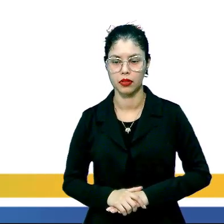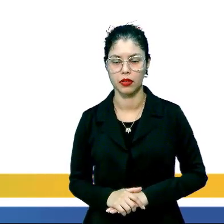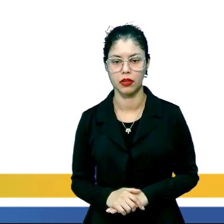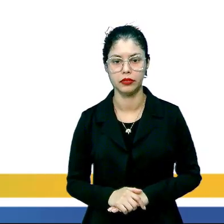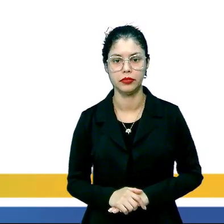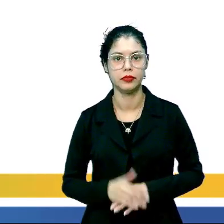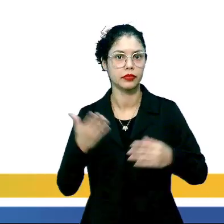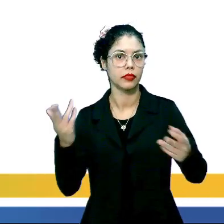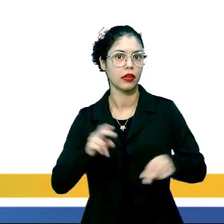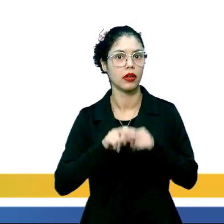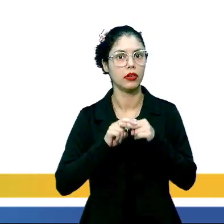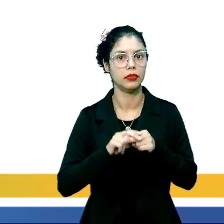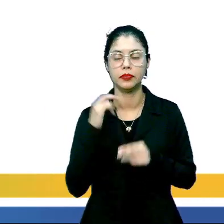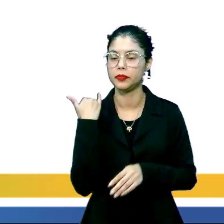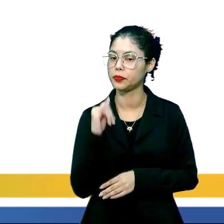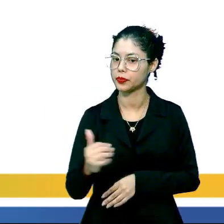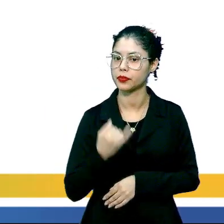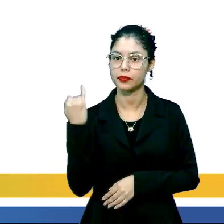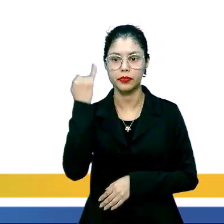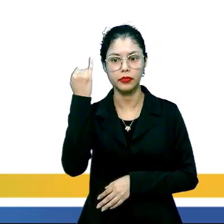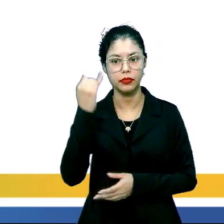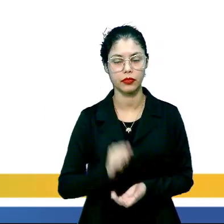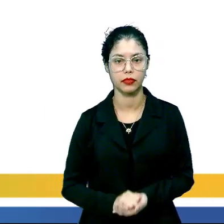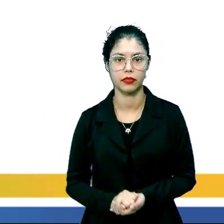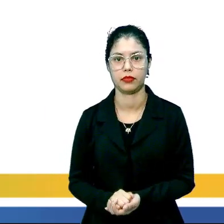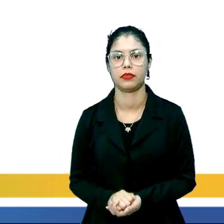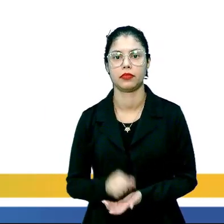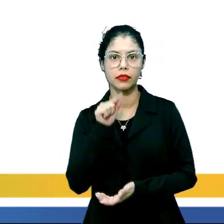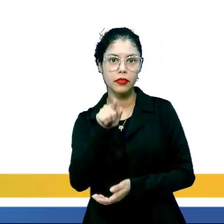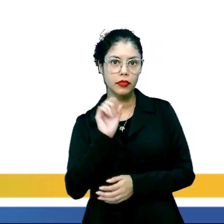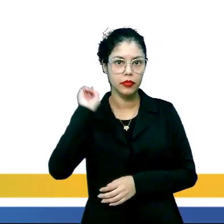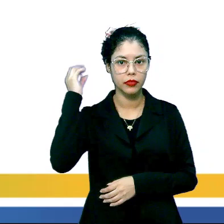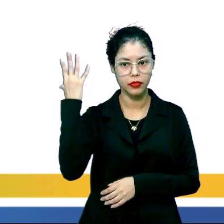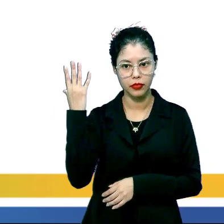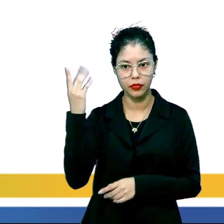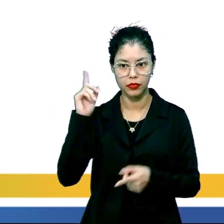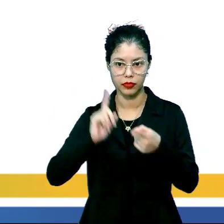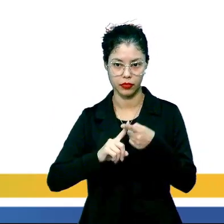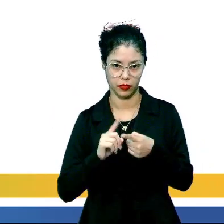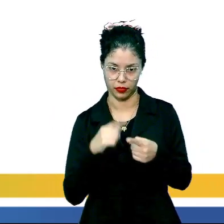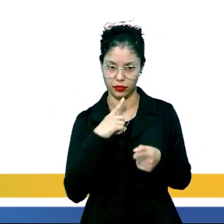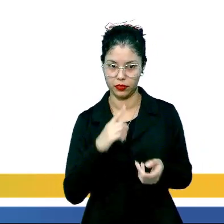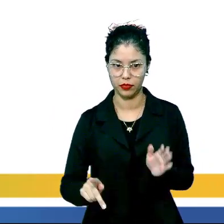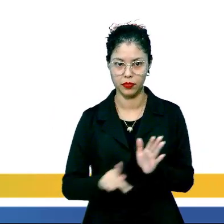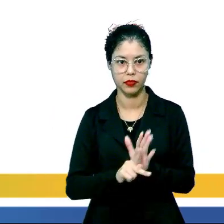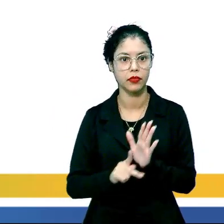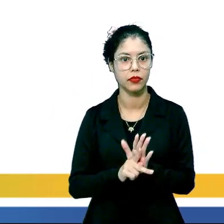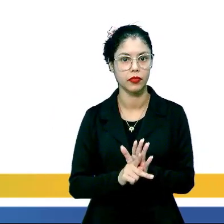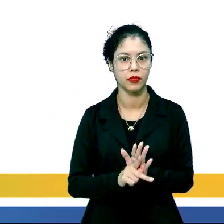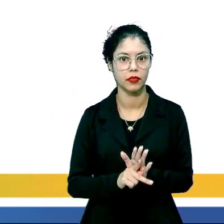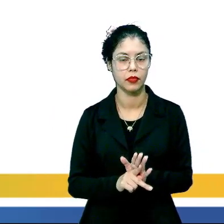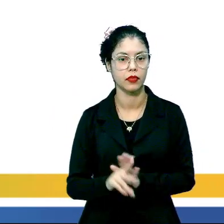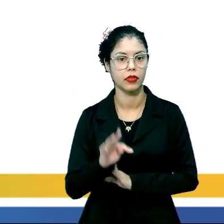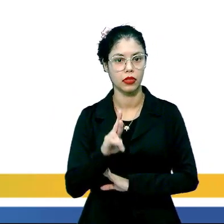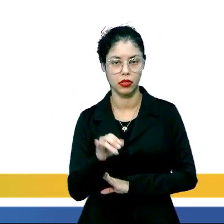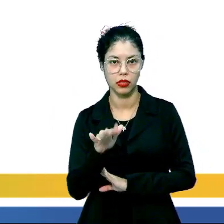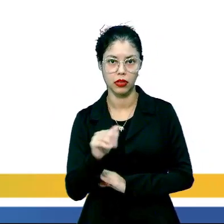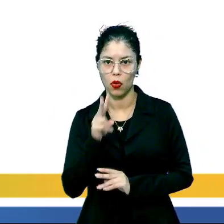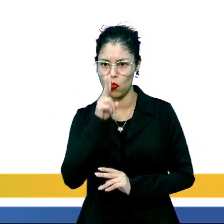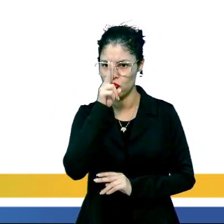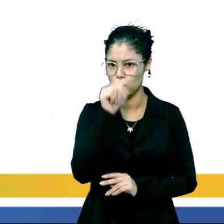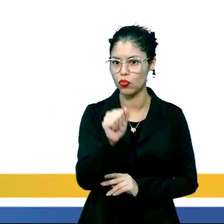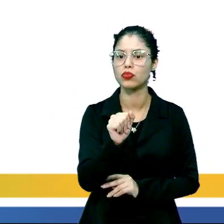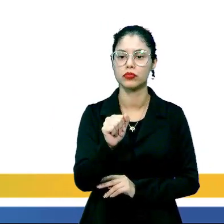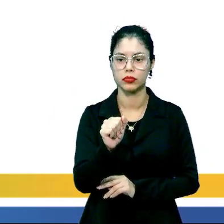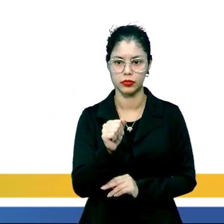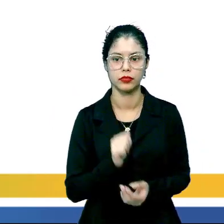energia. Por isso que a energia é tão importante. E isso acontece porque tem uma atuação de um agente, de uma